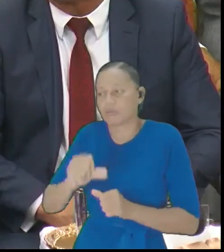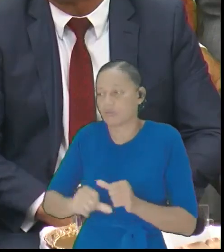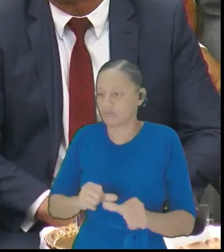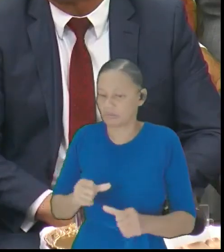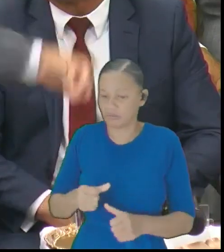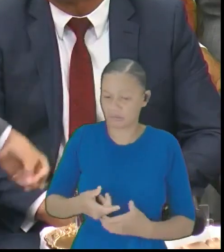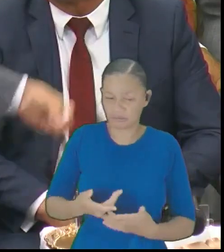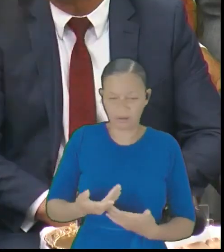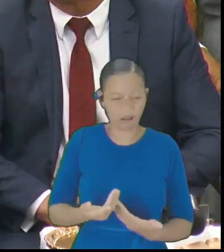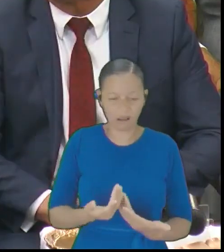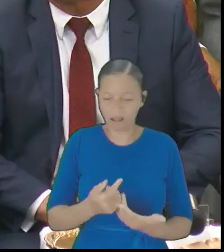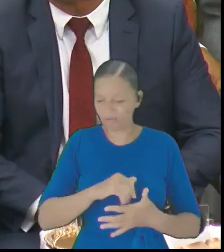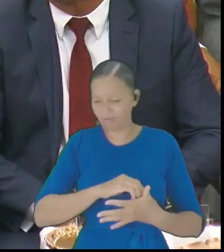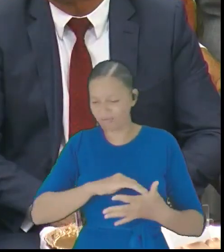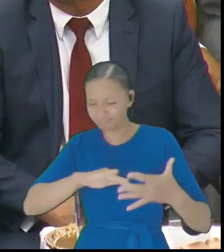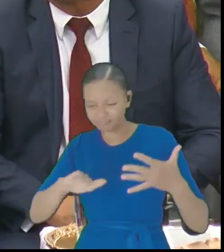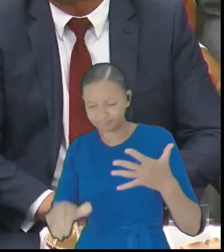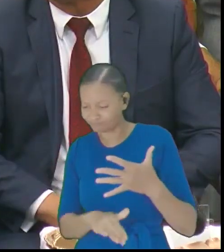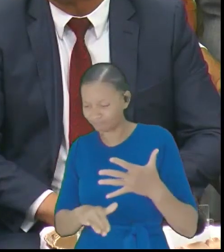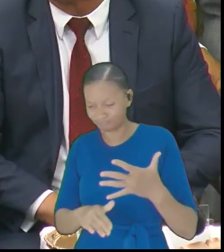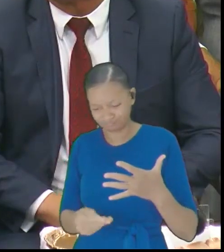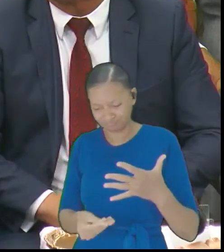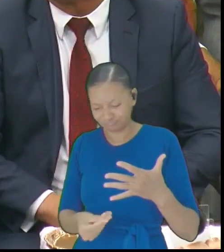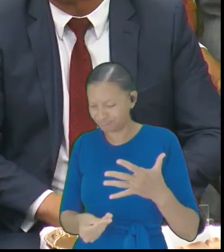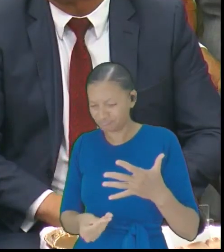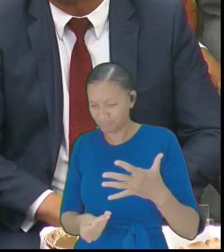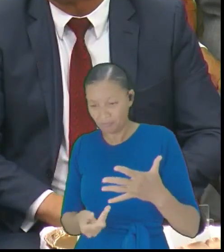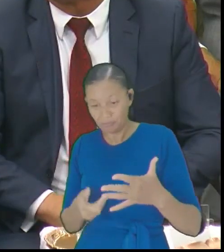Algo secundário pelo precioso, irmão.